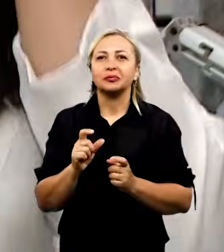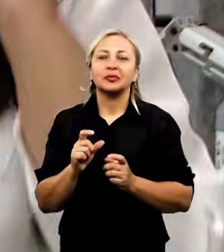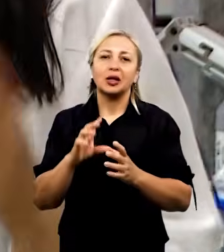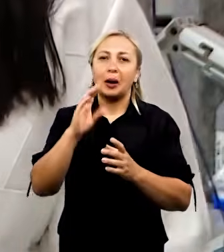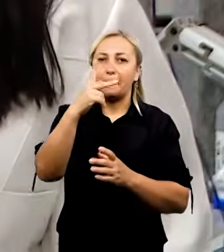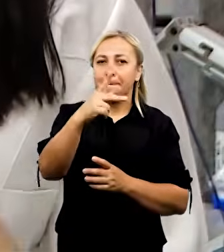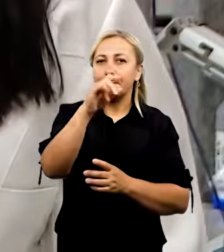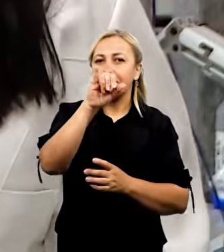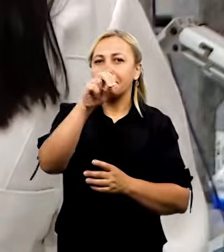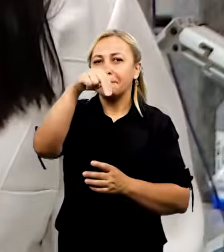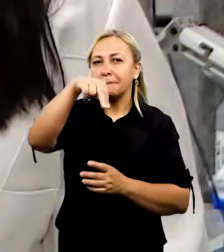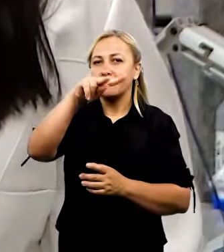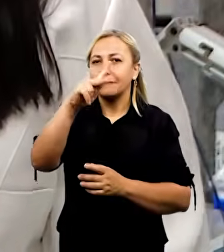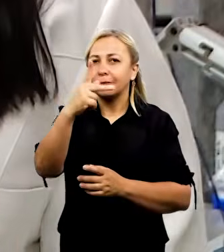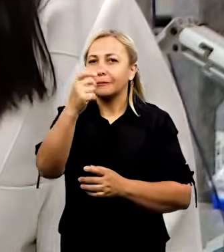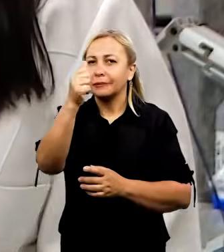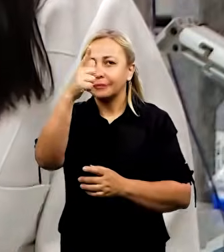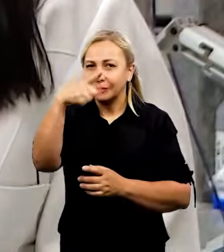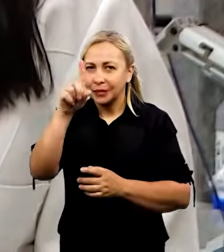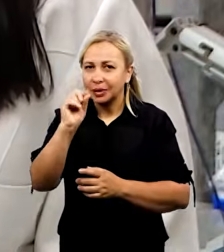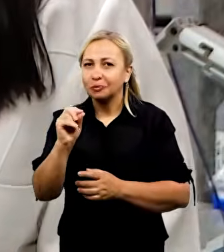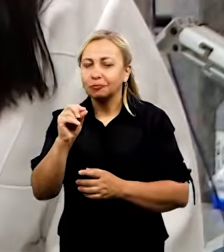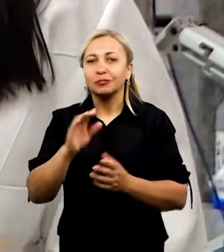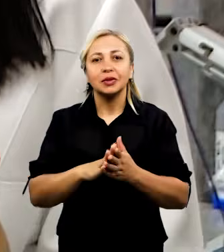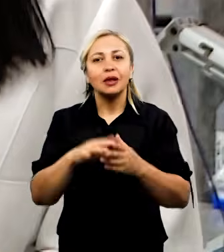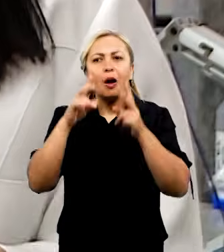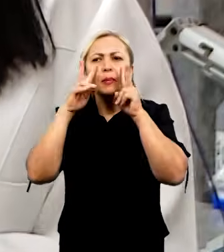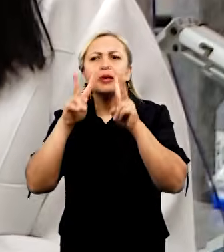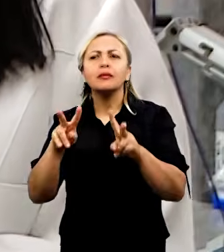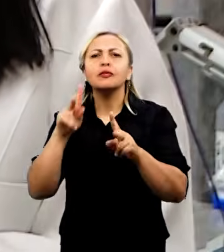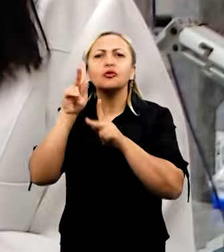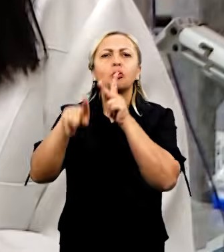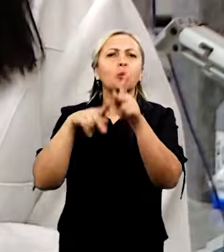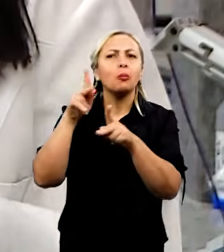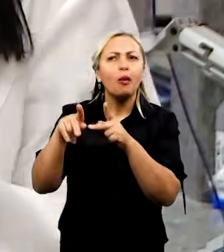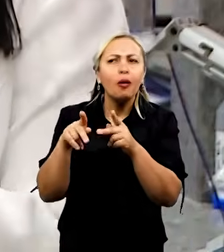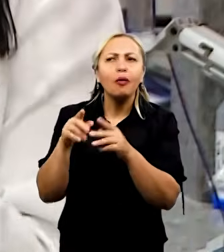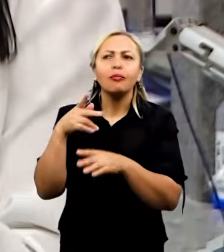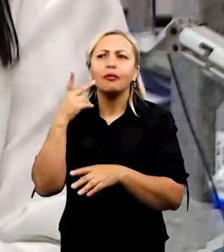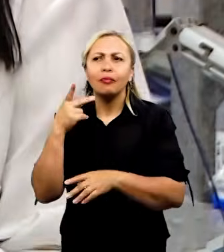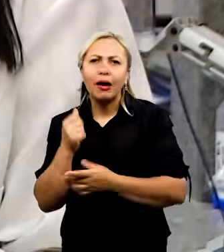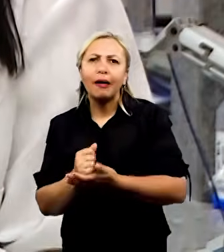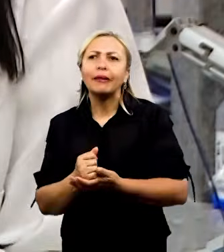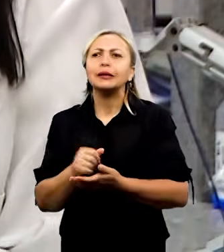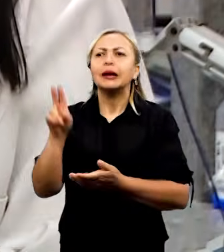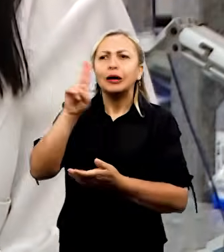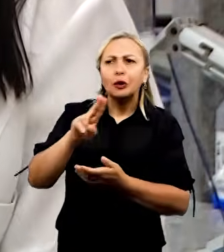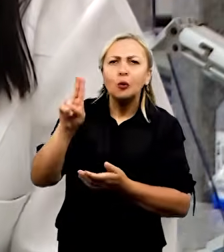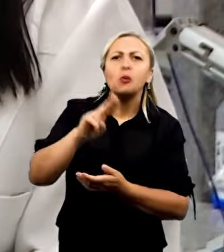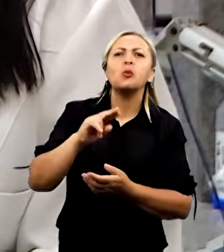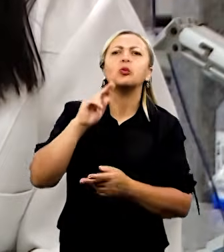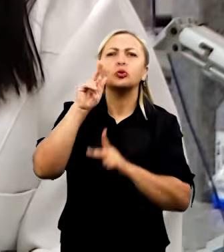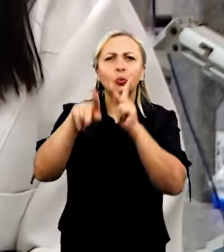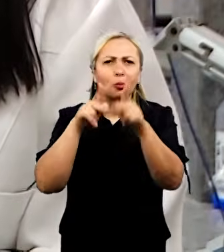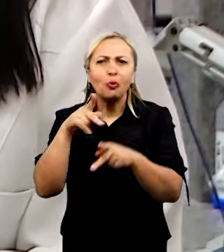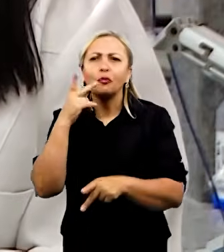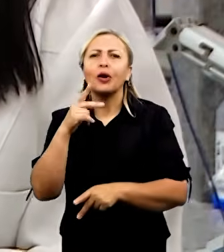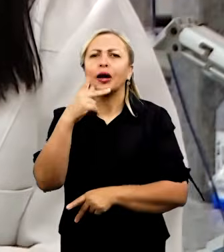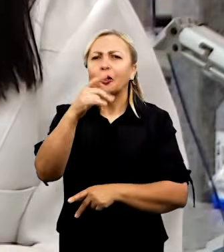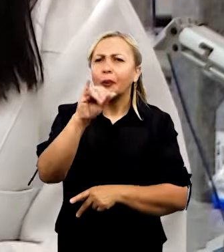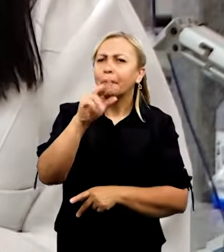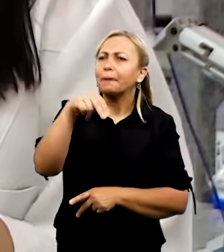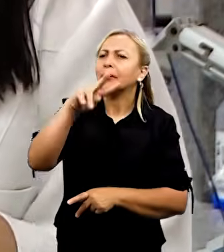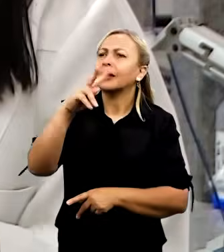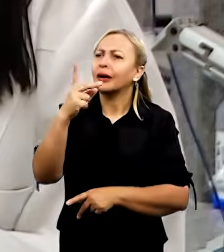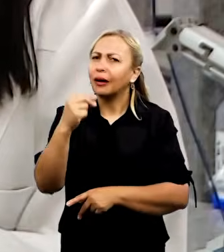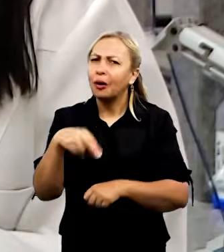pinhões. E aí, a partir dessa observação popular, né, a gente ficou, será que esse uso popular, né, não